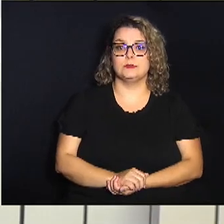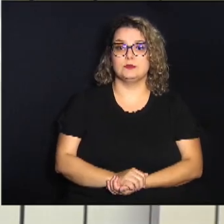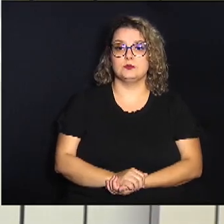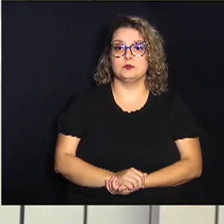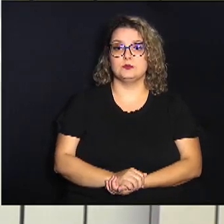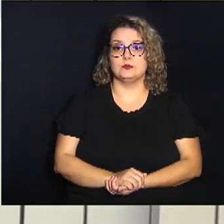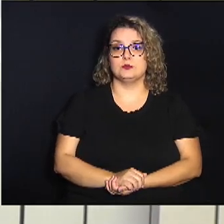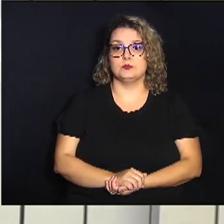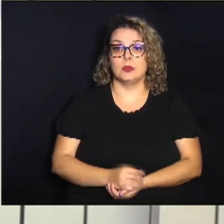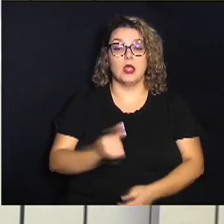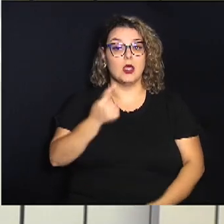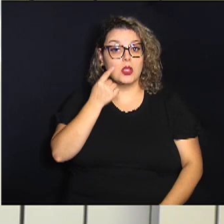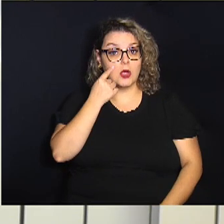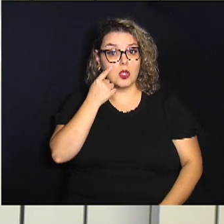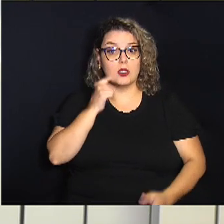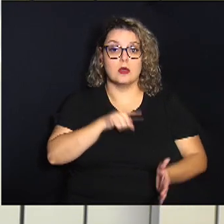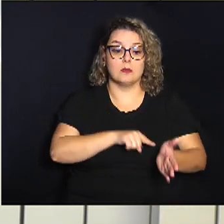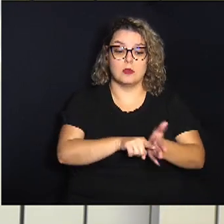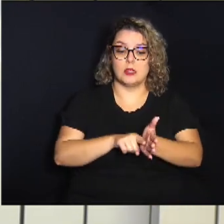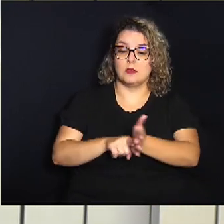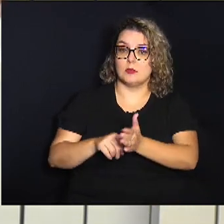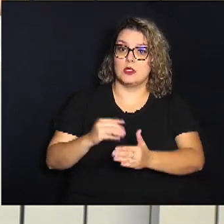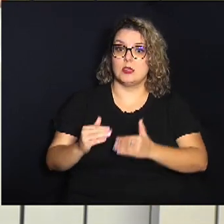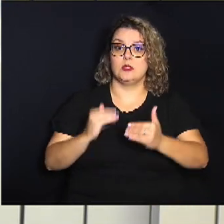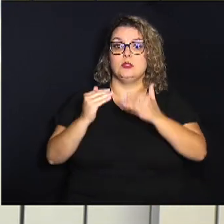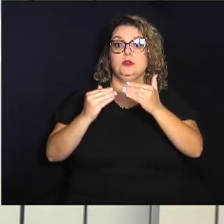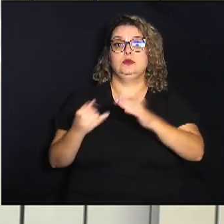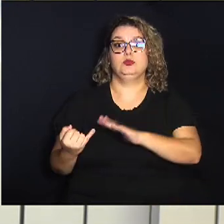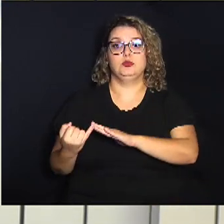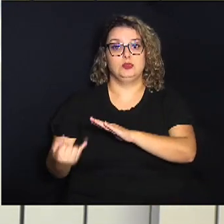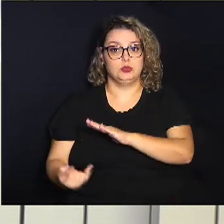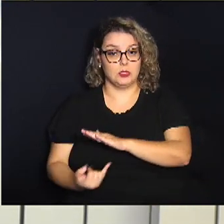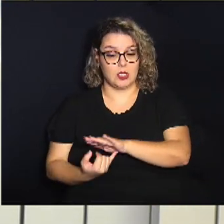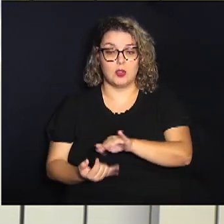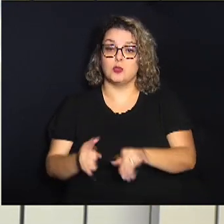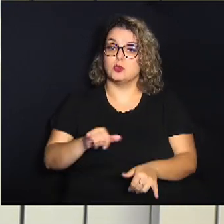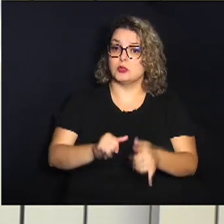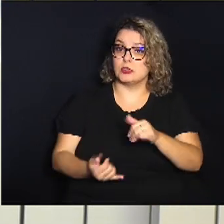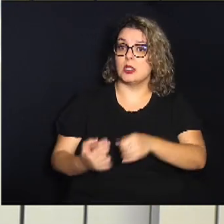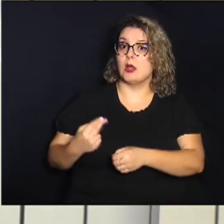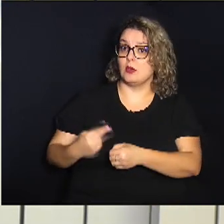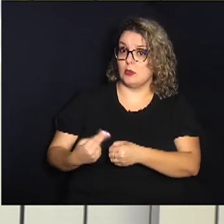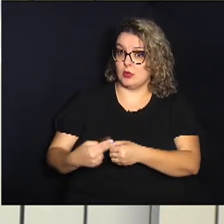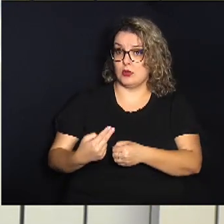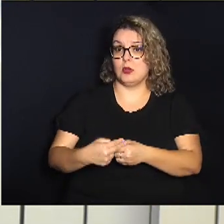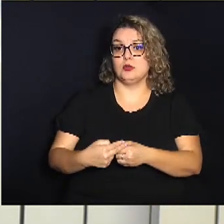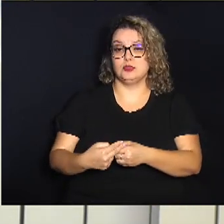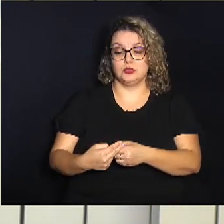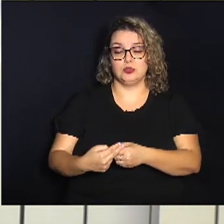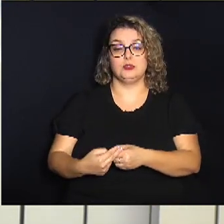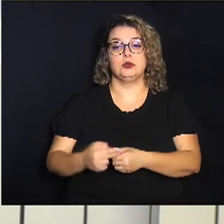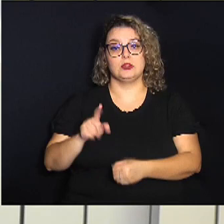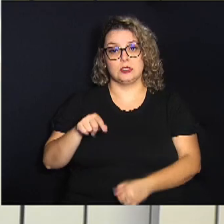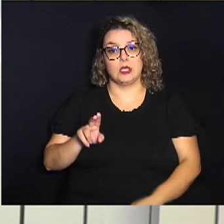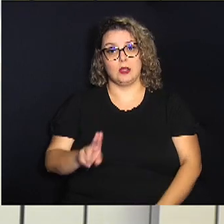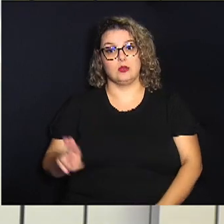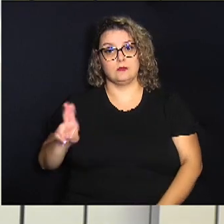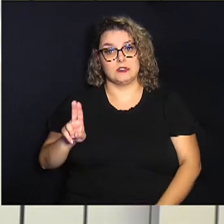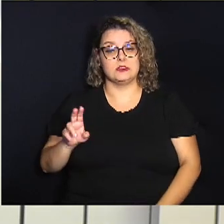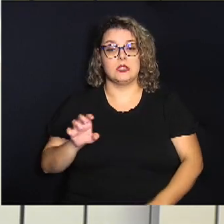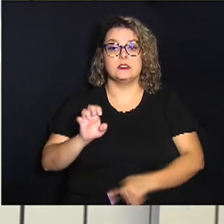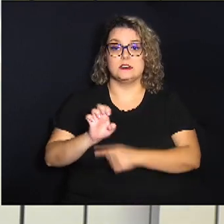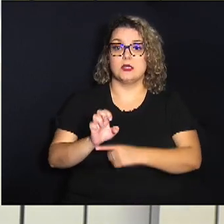E olha só, pesquisa desenvolvida no Instituto de Química da Unicamp, a Universidade Estadual de Campinas,